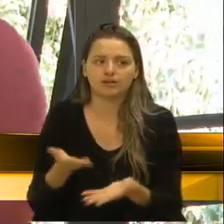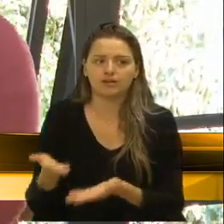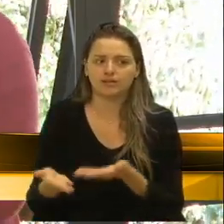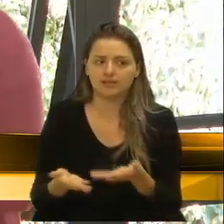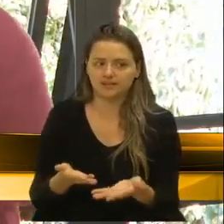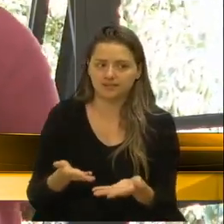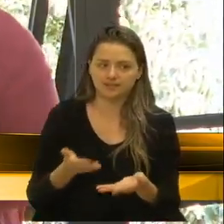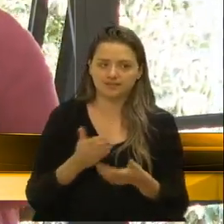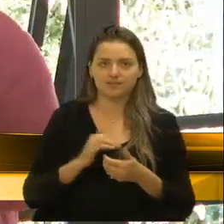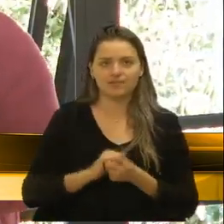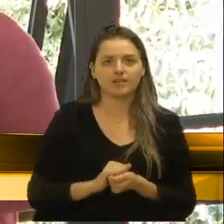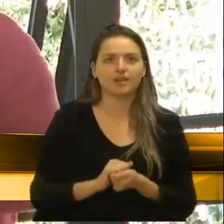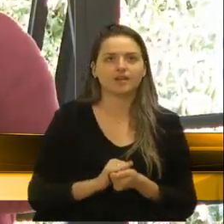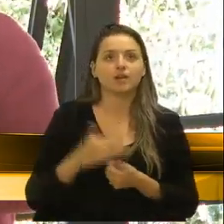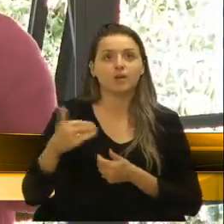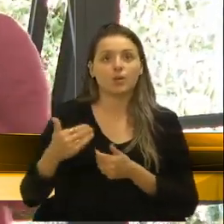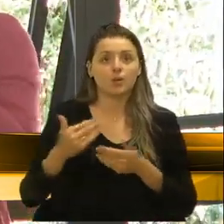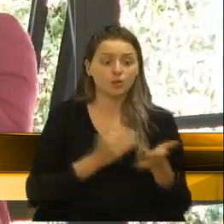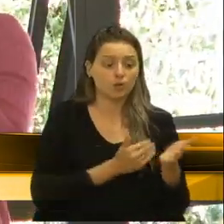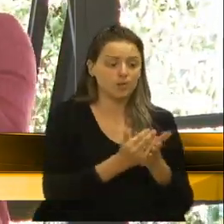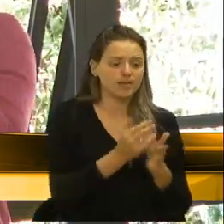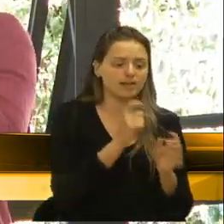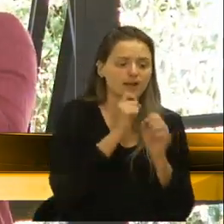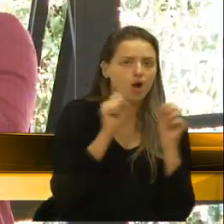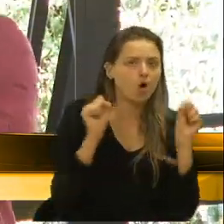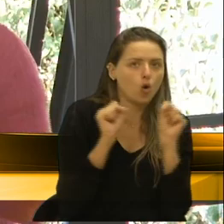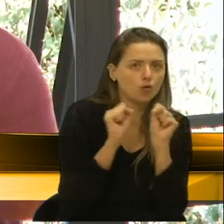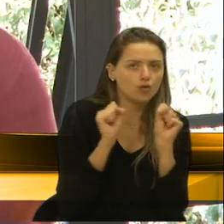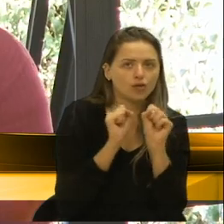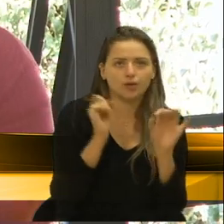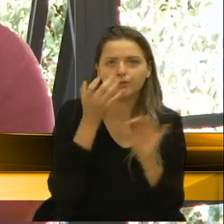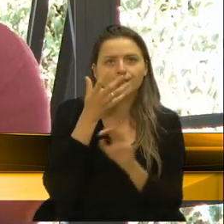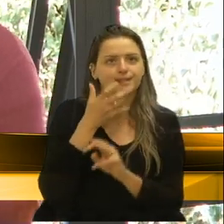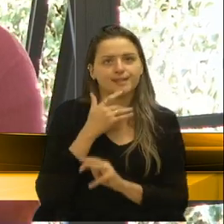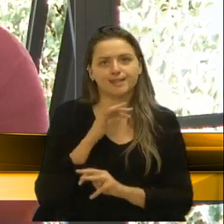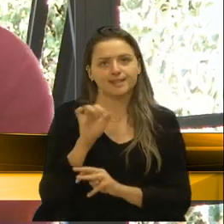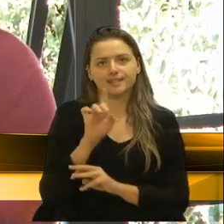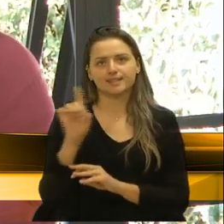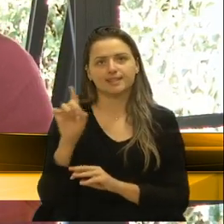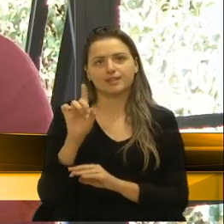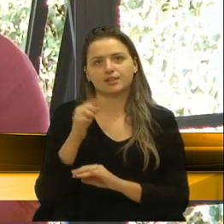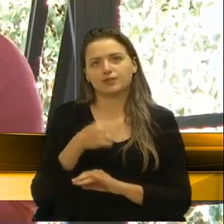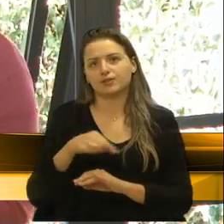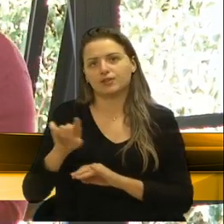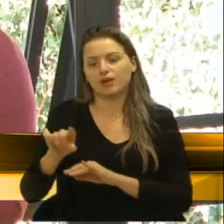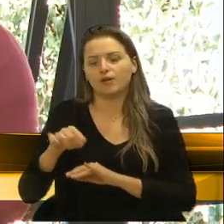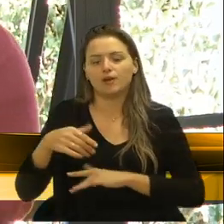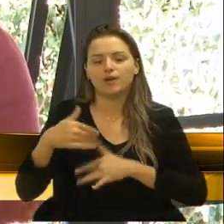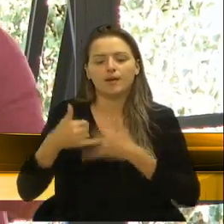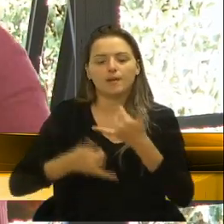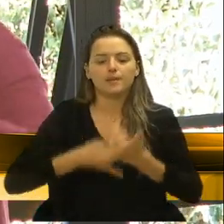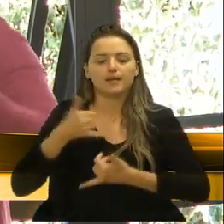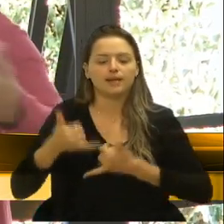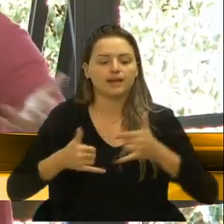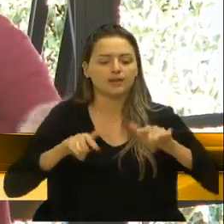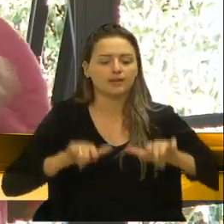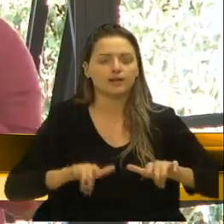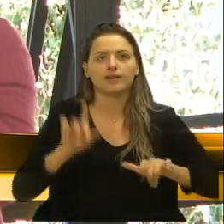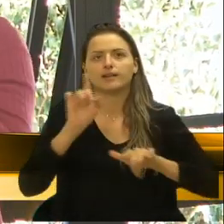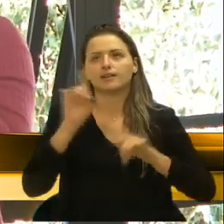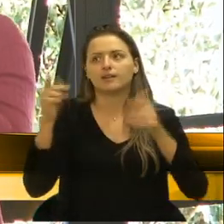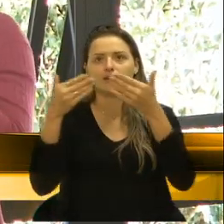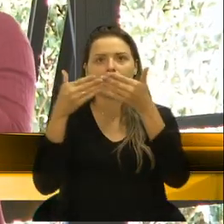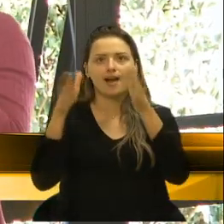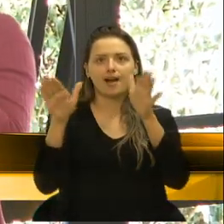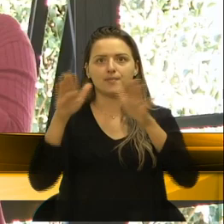aula. As salas de aula, a gente vai chegar ao inverno, as crianças não vão conseguir, não vão ir para pátio, vai ter que ficar aberto a sala de